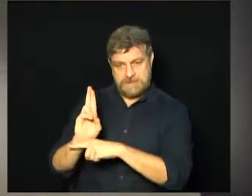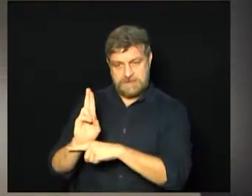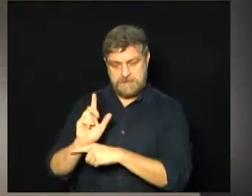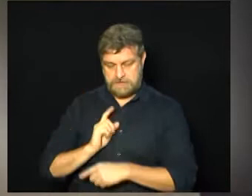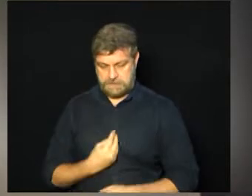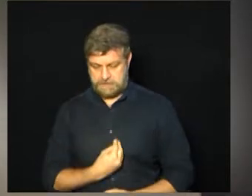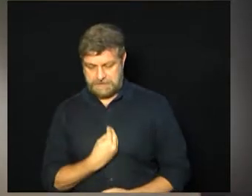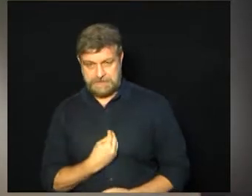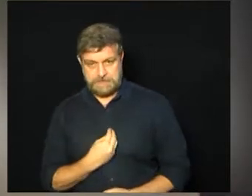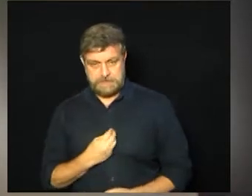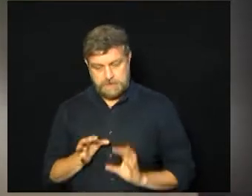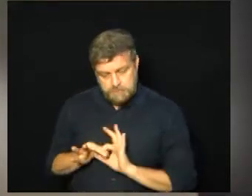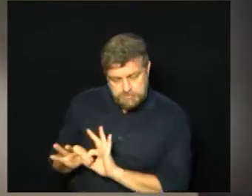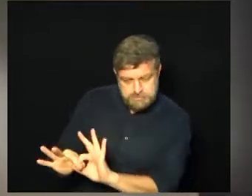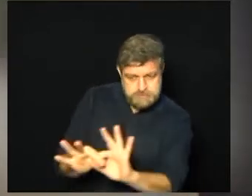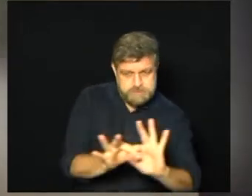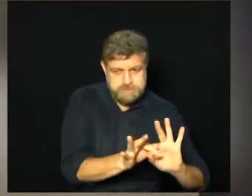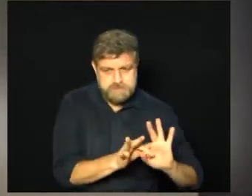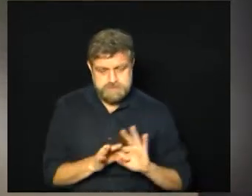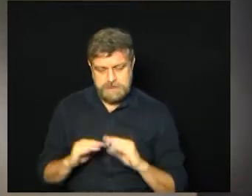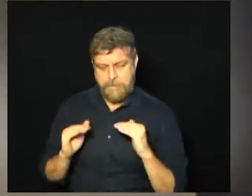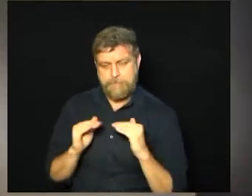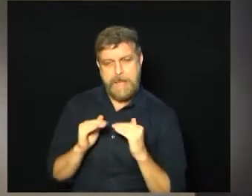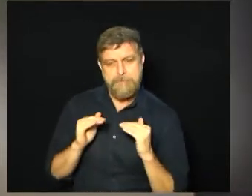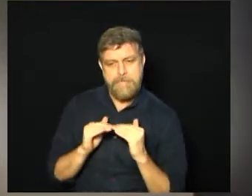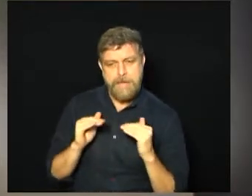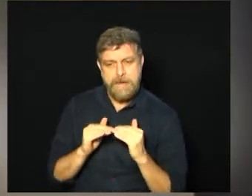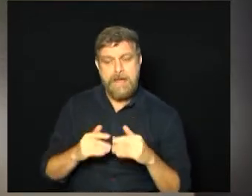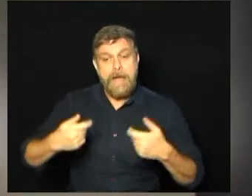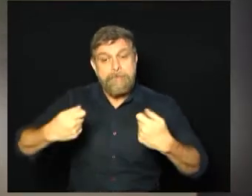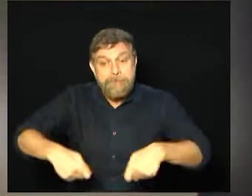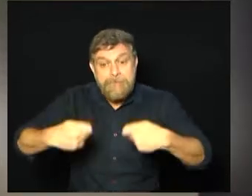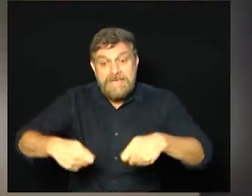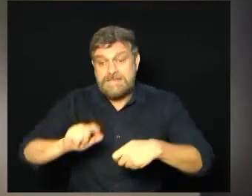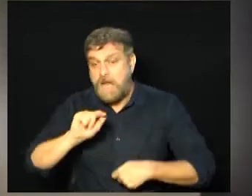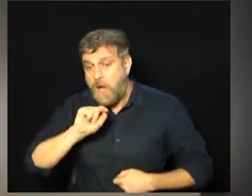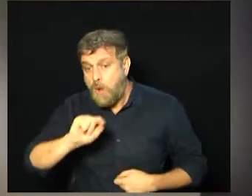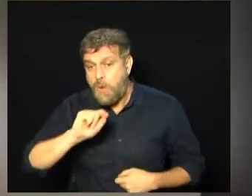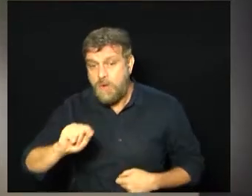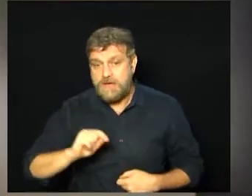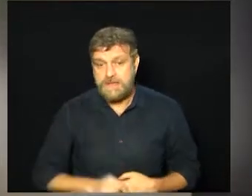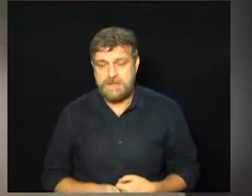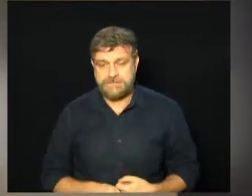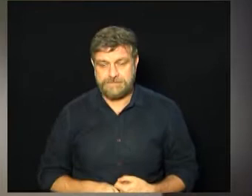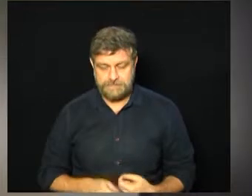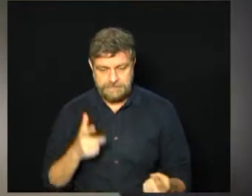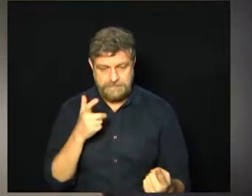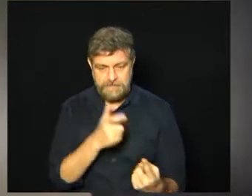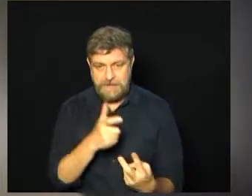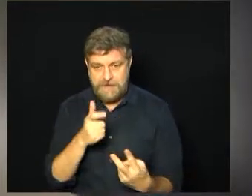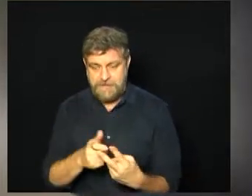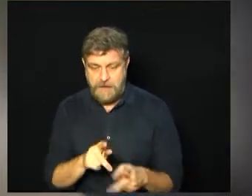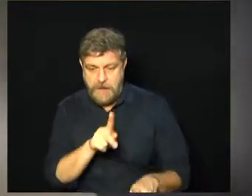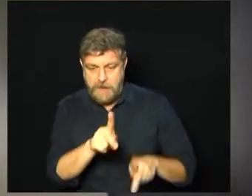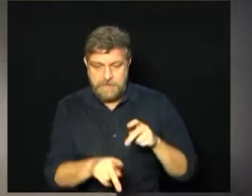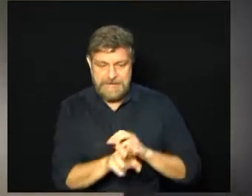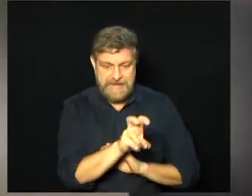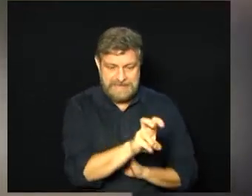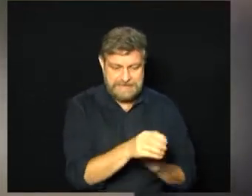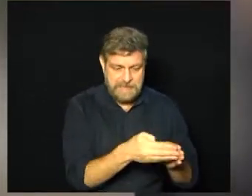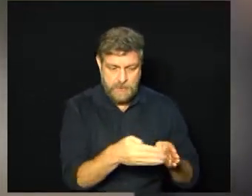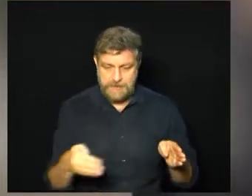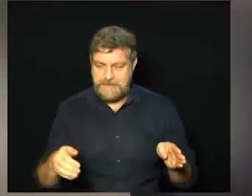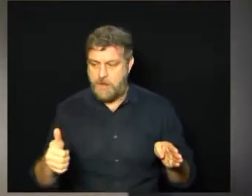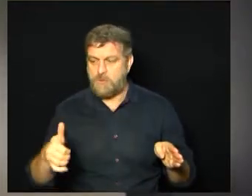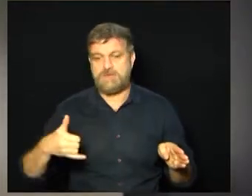uma unanimidade de todos os estados a necessidade de fazer a vacinação da população de 5 a